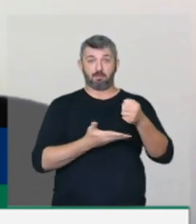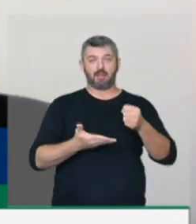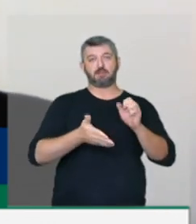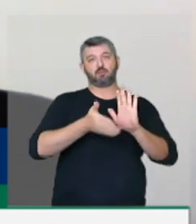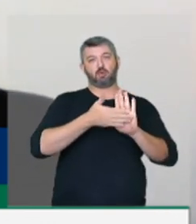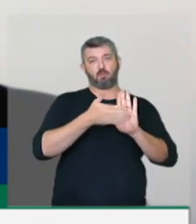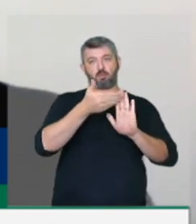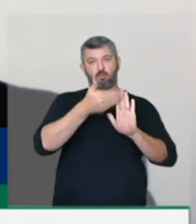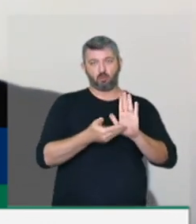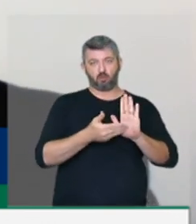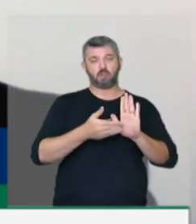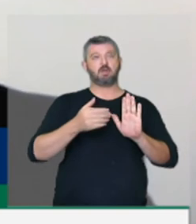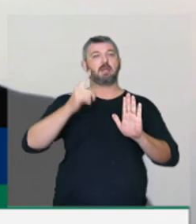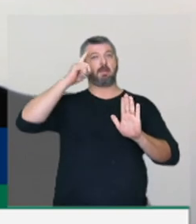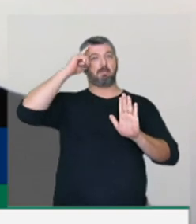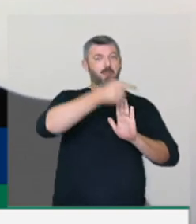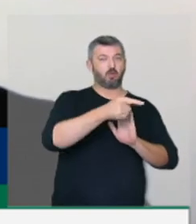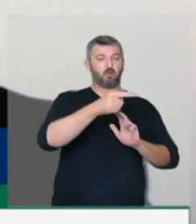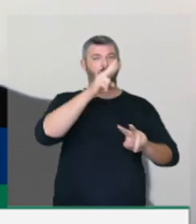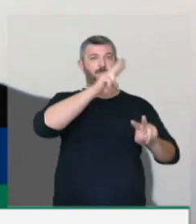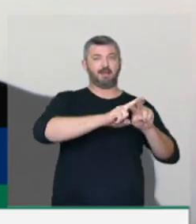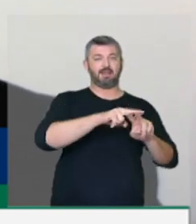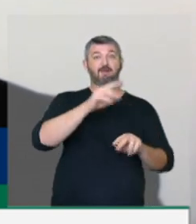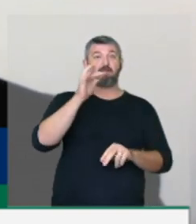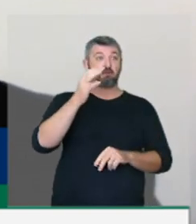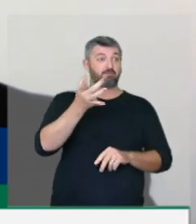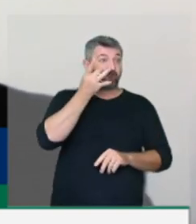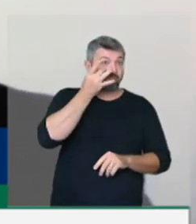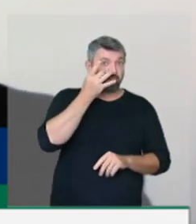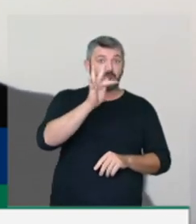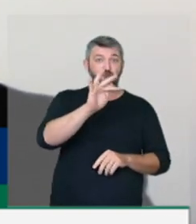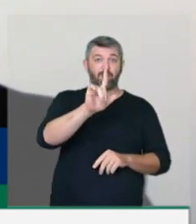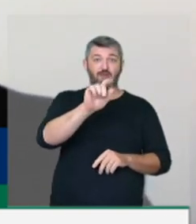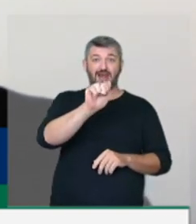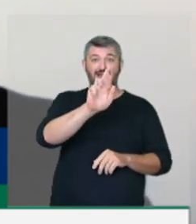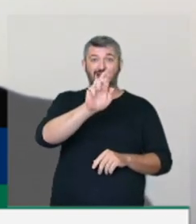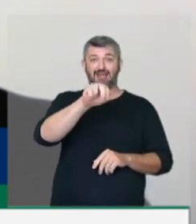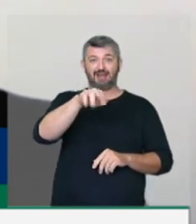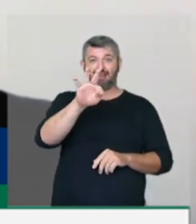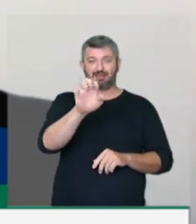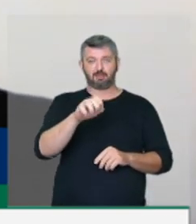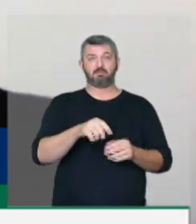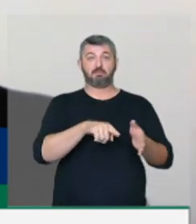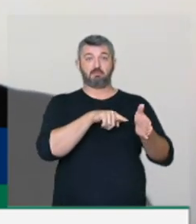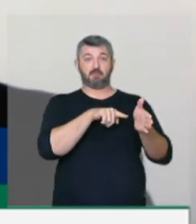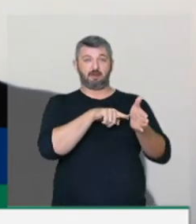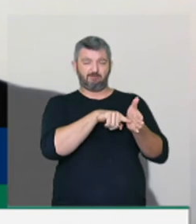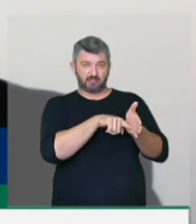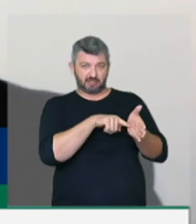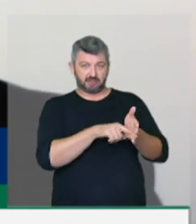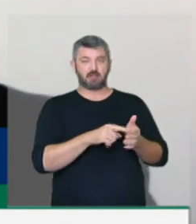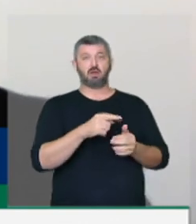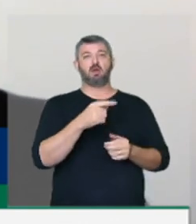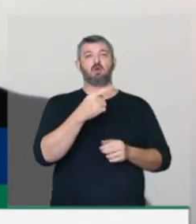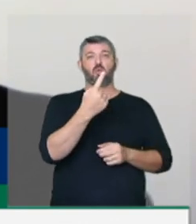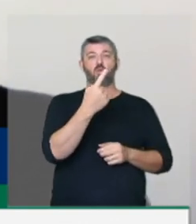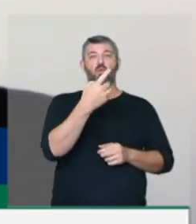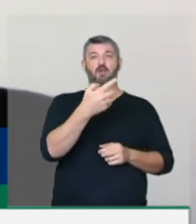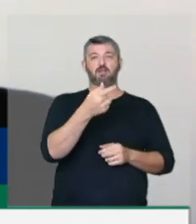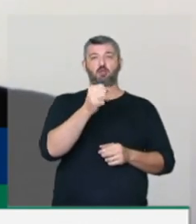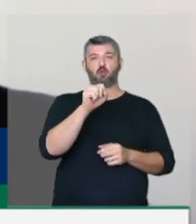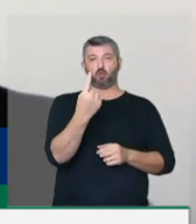expedição do mandado de prisão em flagrante. Passamos a tratar, portanto, do inquérito 4781, instaurado